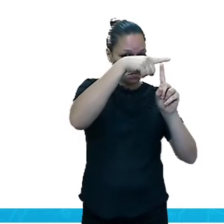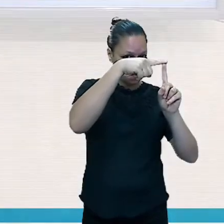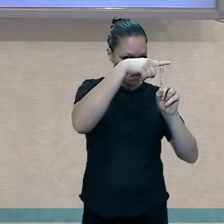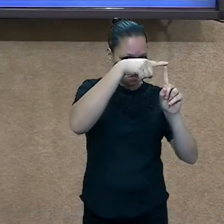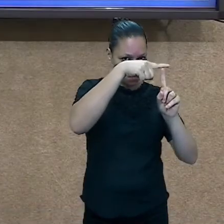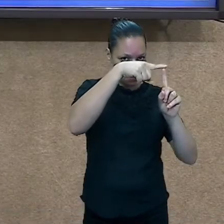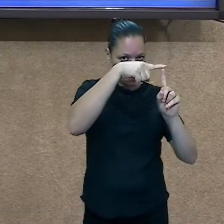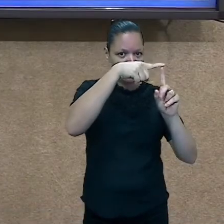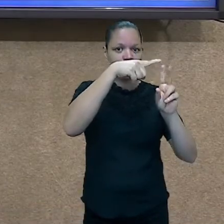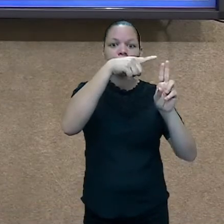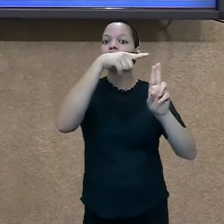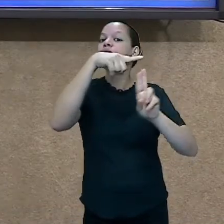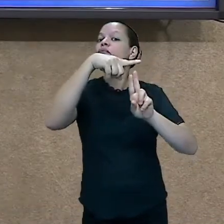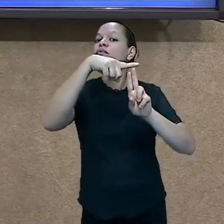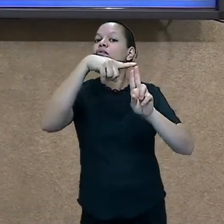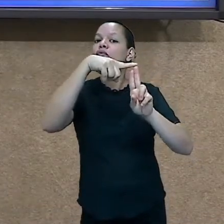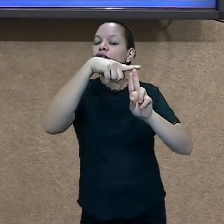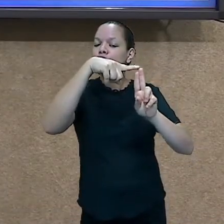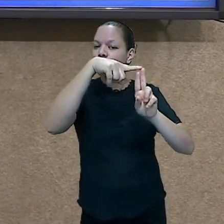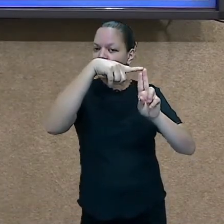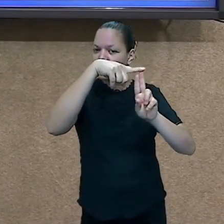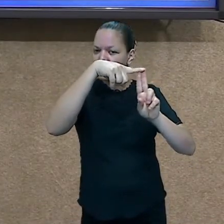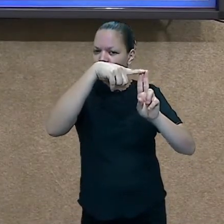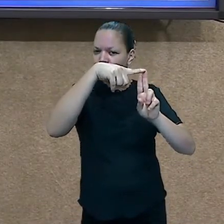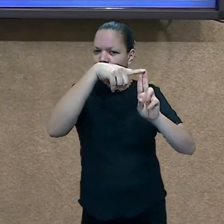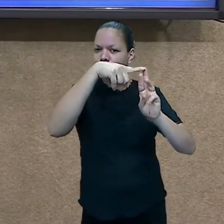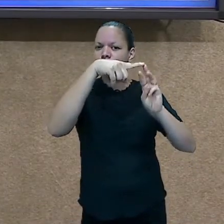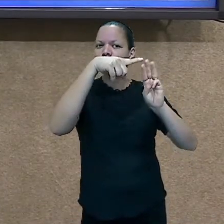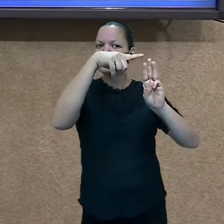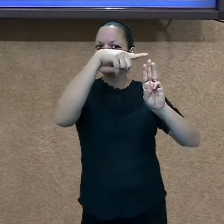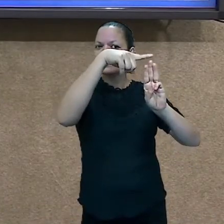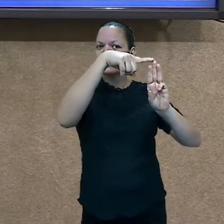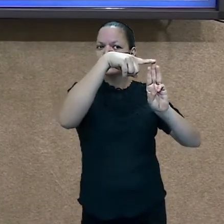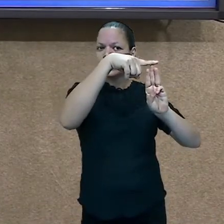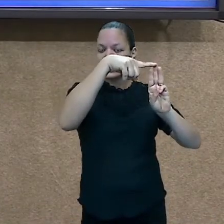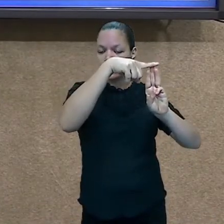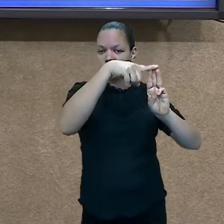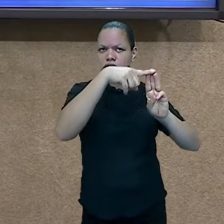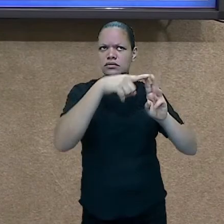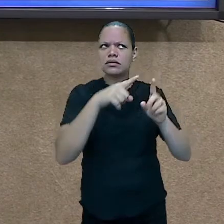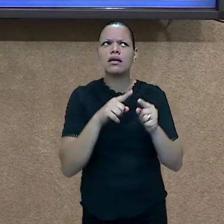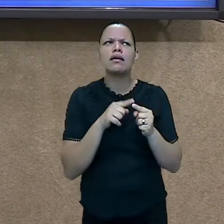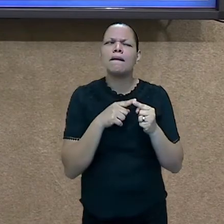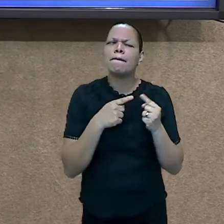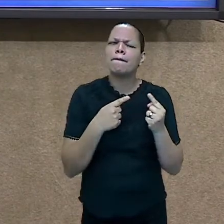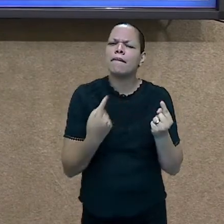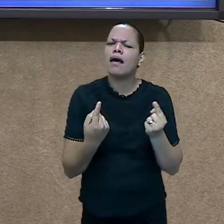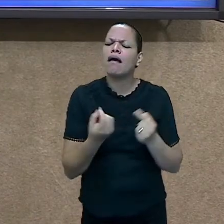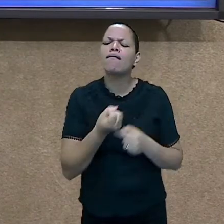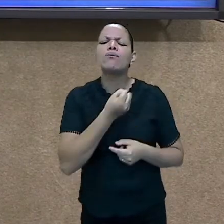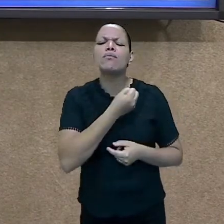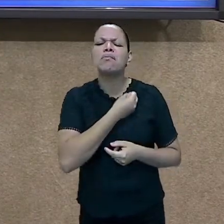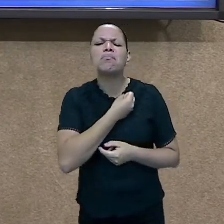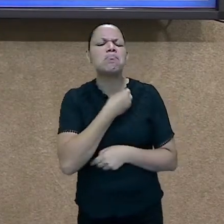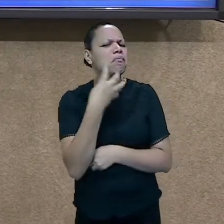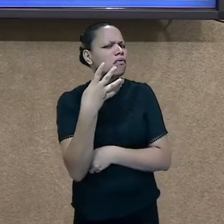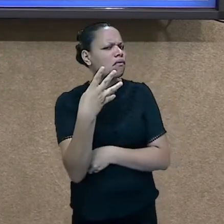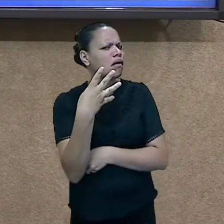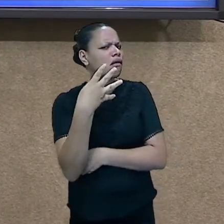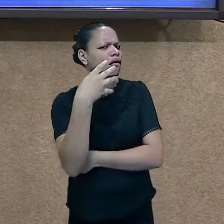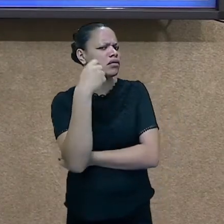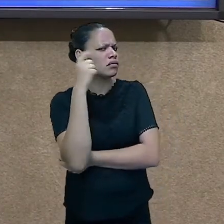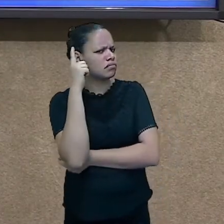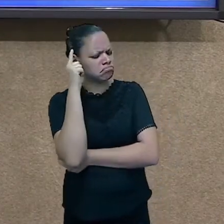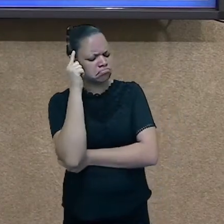está estudando o algarismo romano vai entender, achar que o número 4 deveria ser 4 letras I.